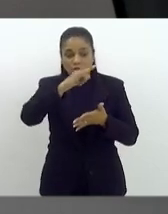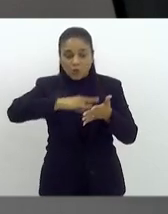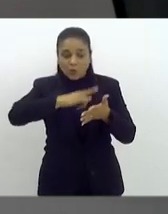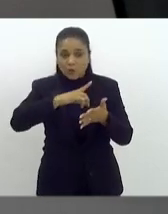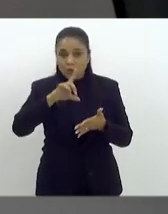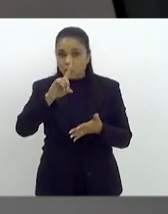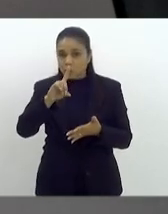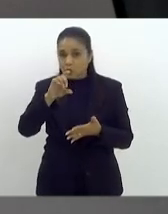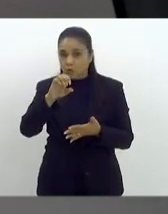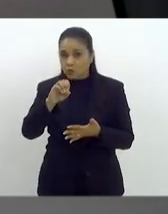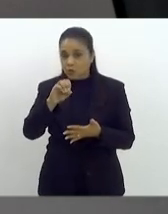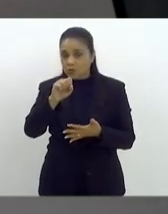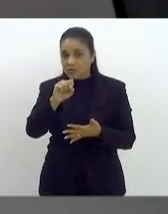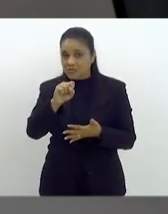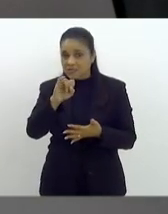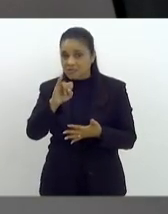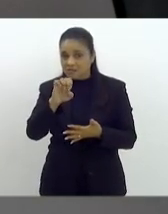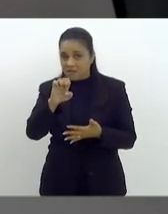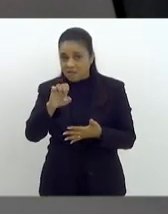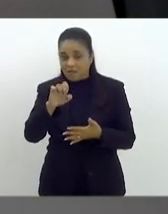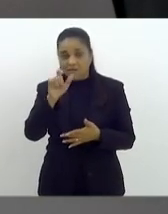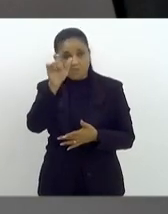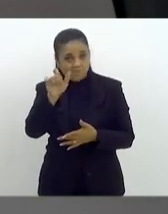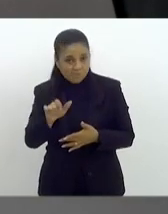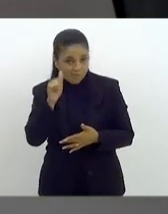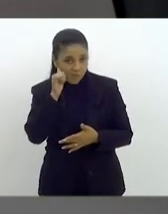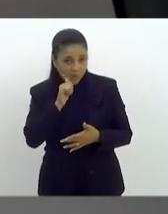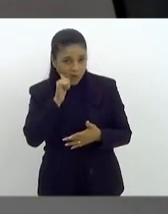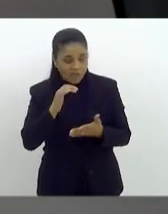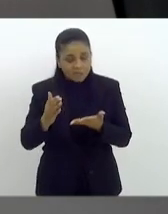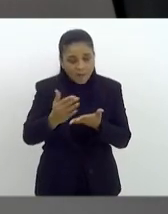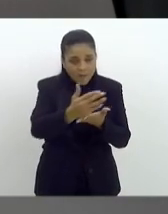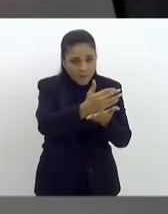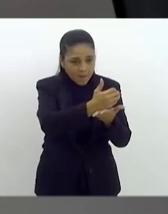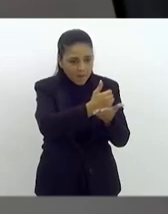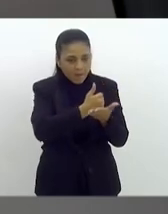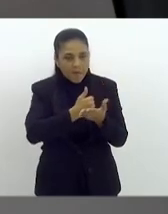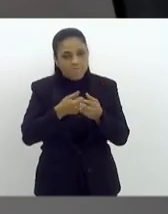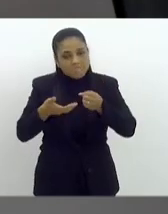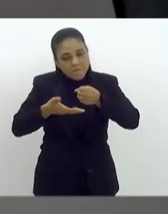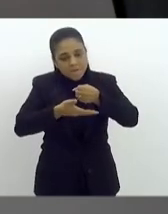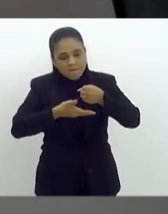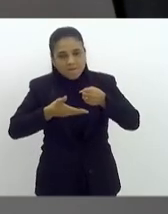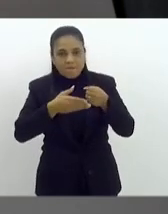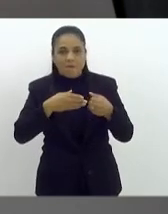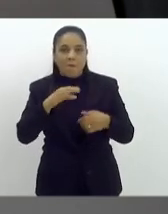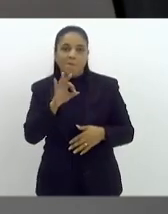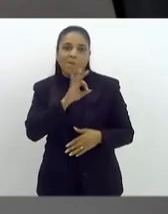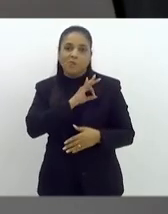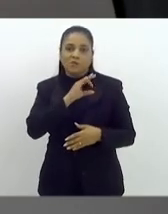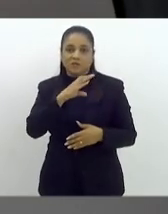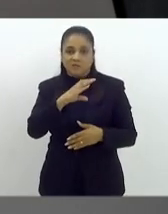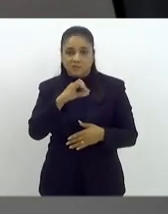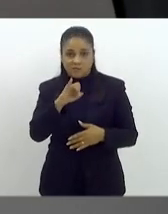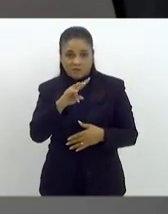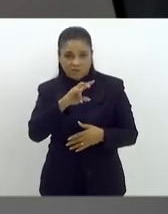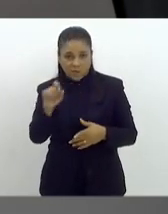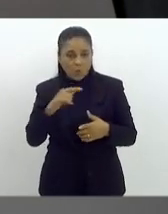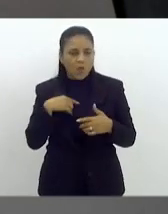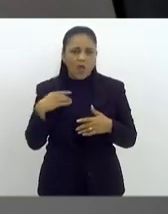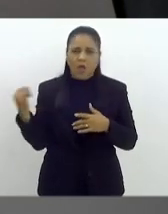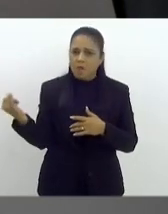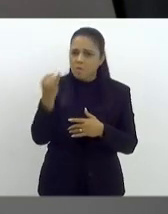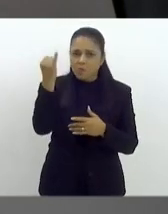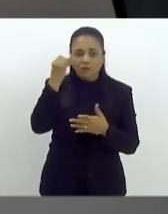que é baseado quase que exclusivamente nos dados da Polícia Civil então é de extrema importância o preenchimento